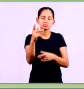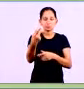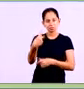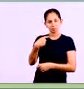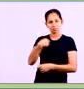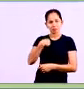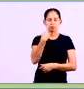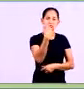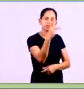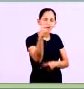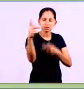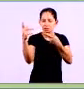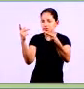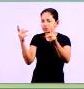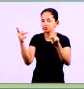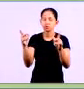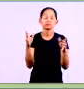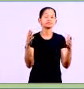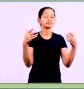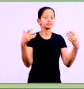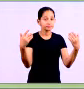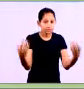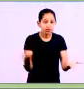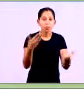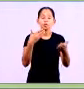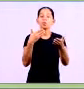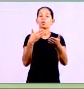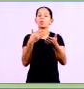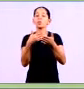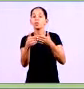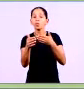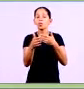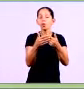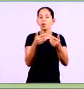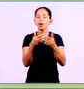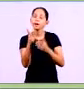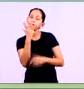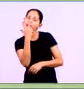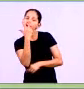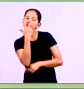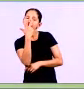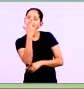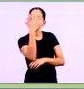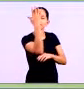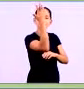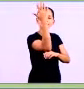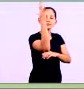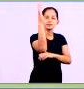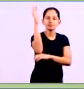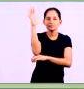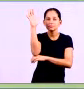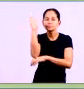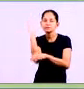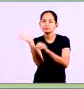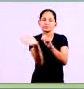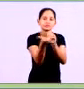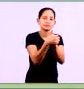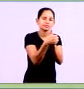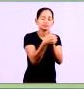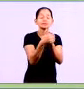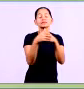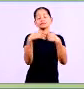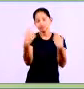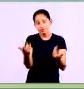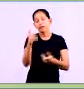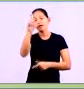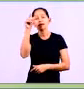mim. Tributamos o sujeito por detrás da árvore. É uma tradução livre, isso aqui é do senador americano